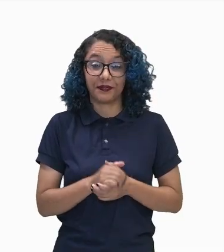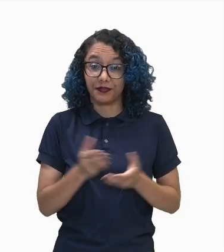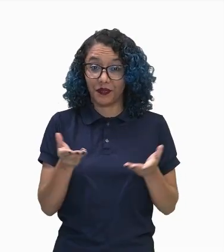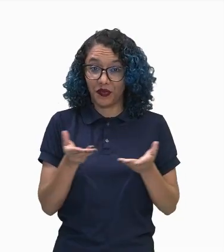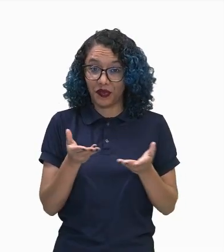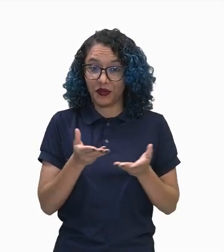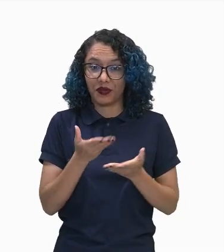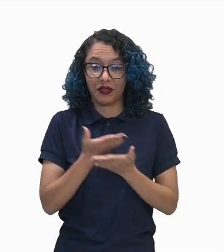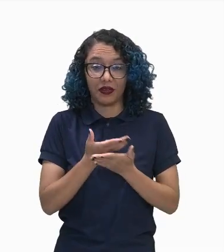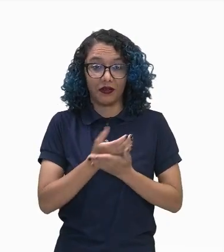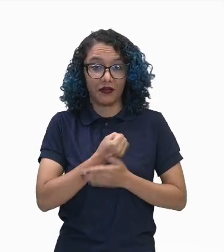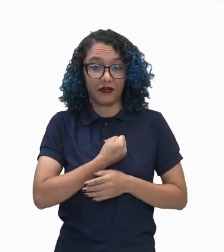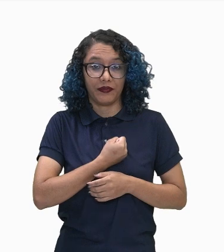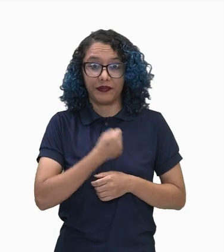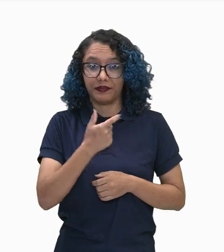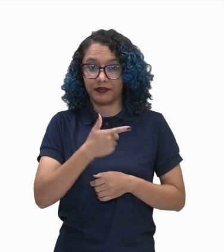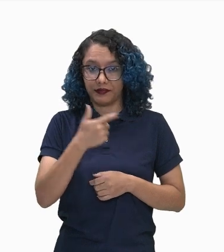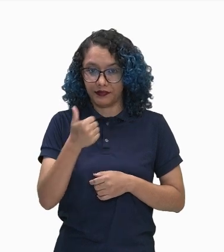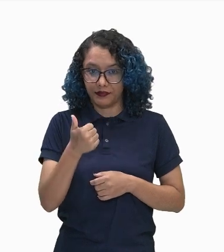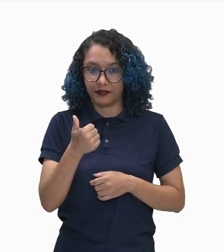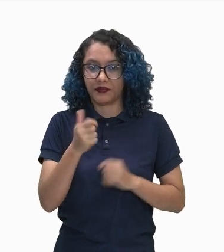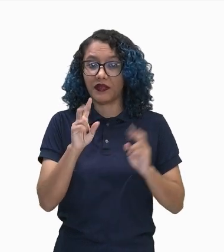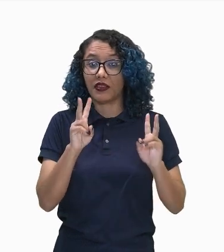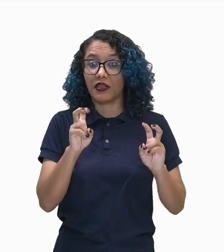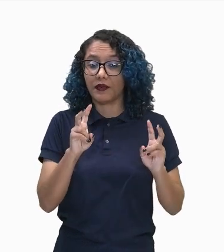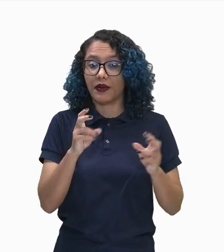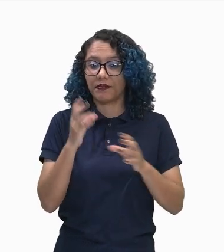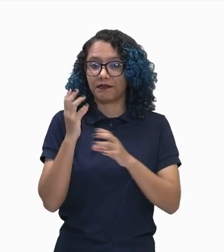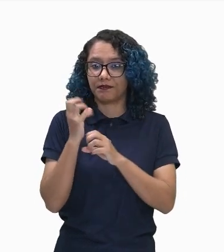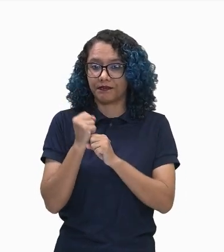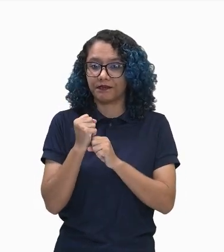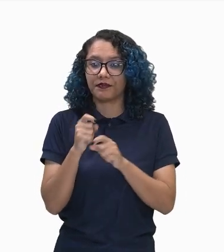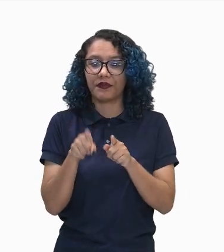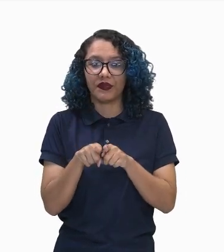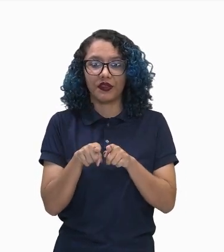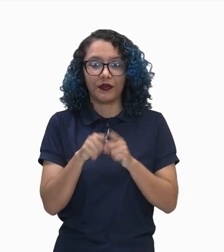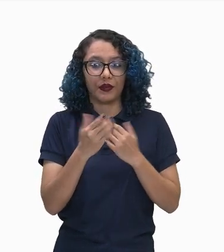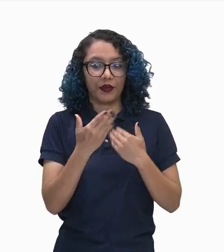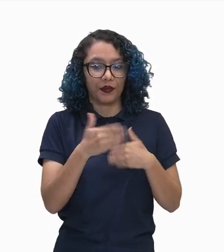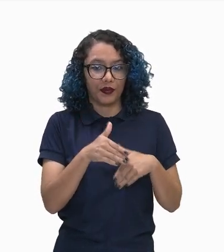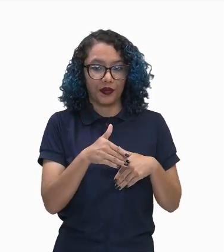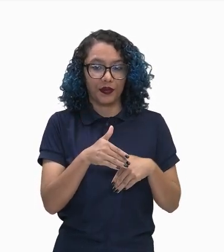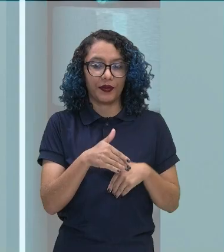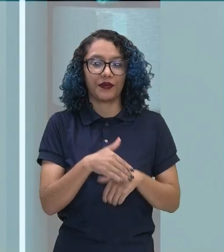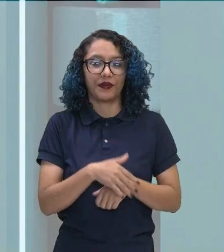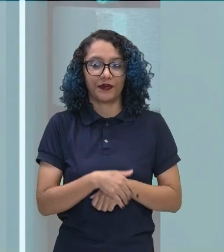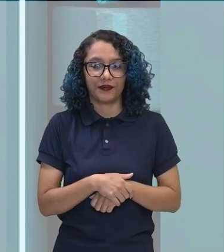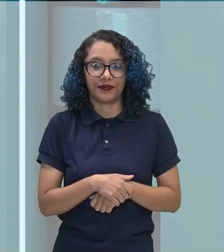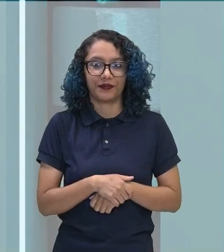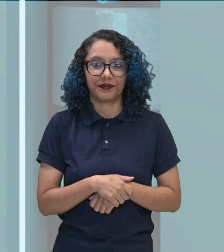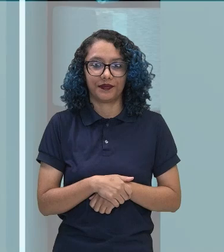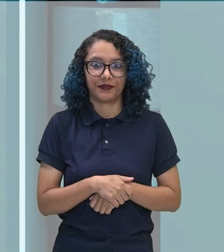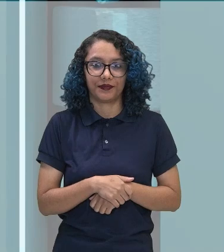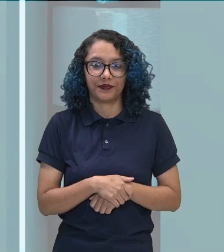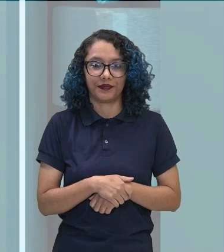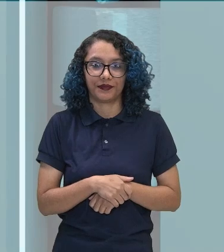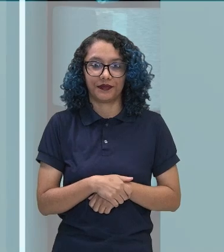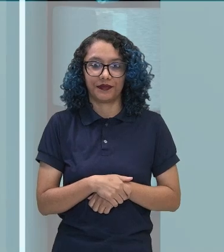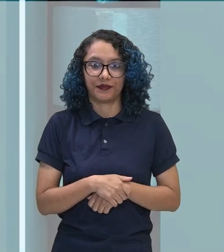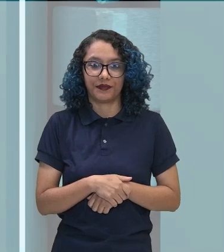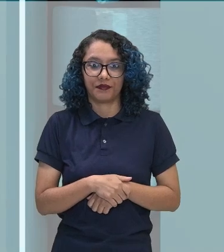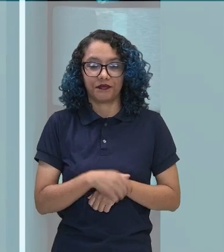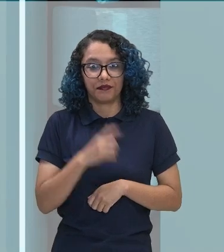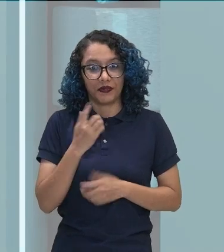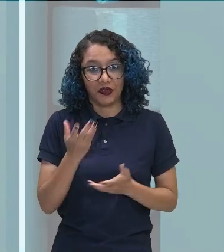vamos estudar a aula 21, que é a aula de revisão e avaliação. Então, nós temos